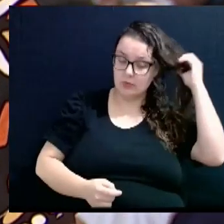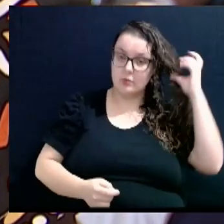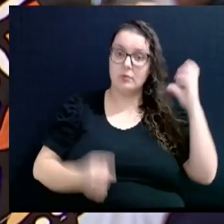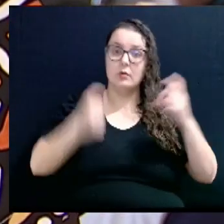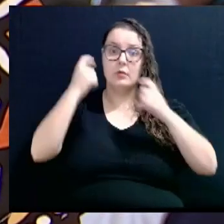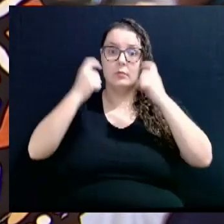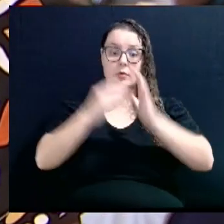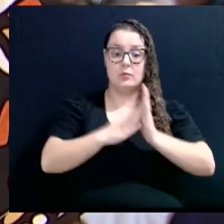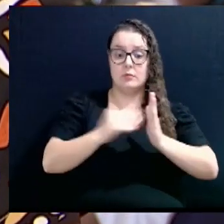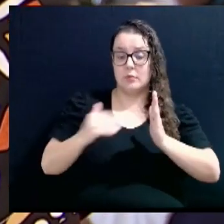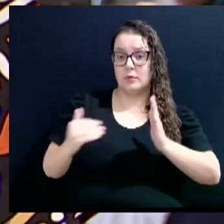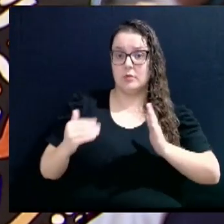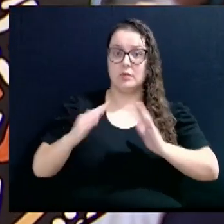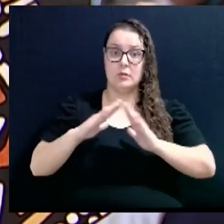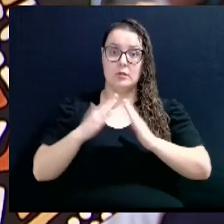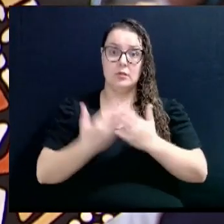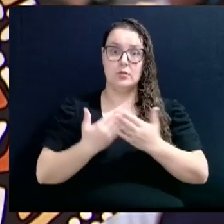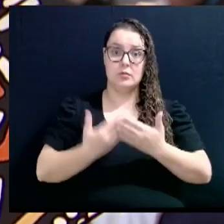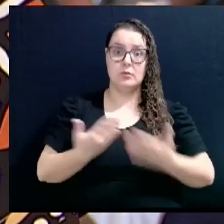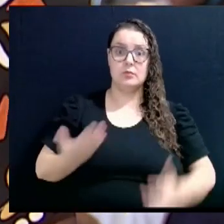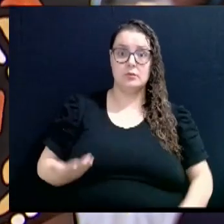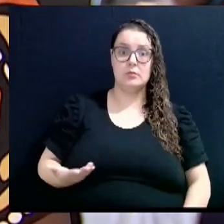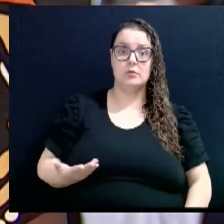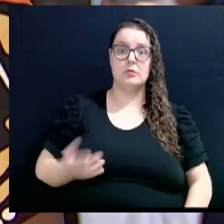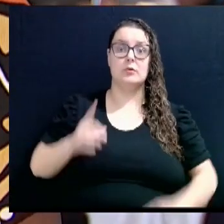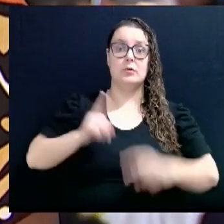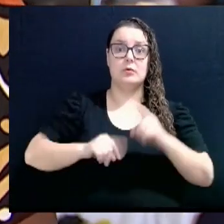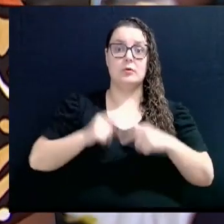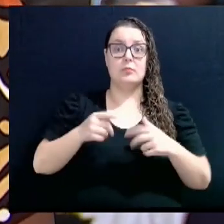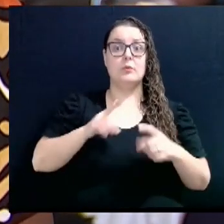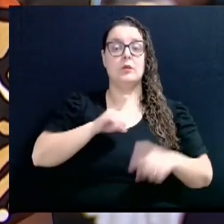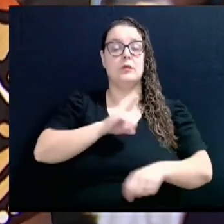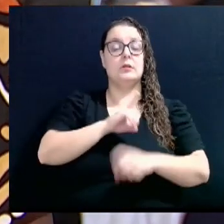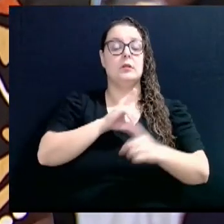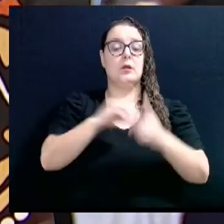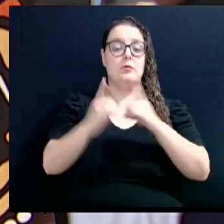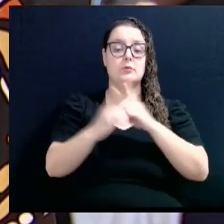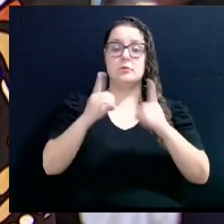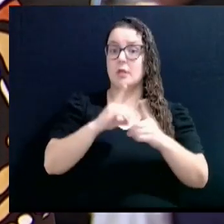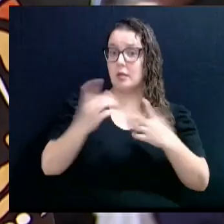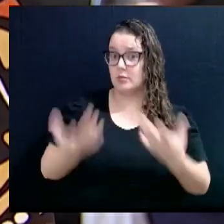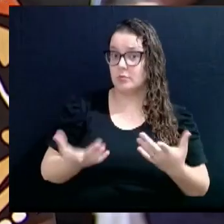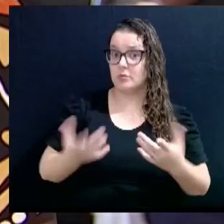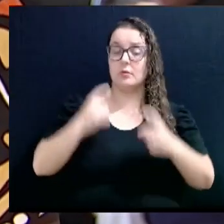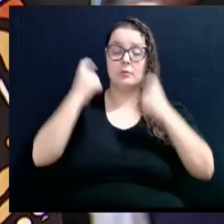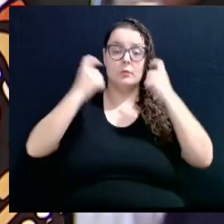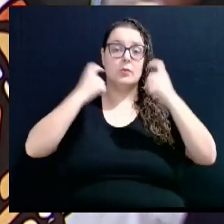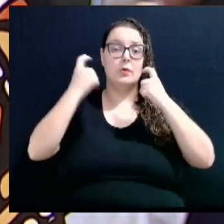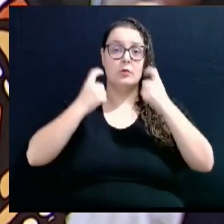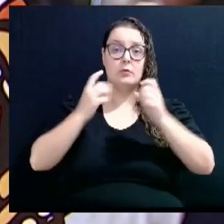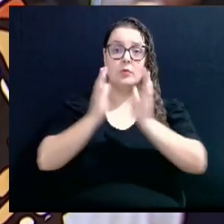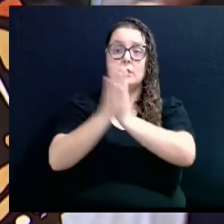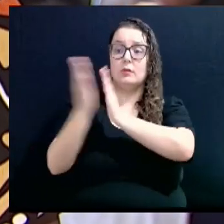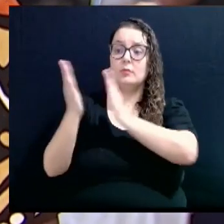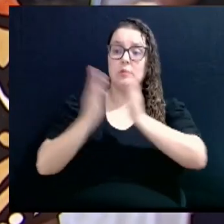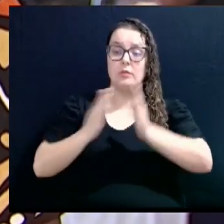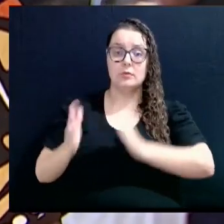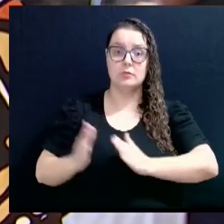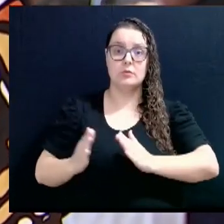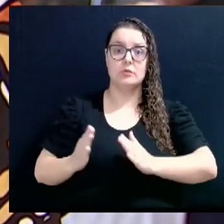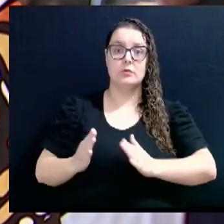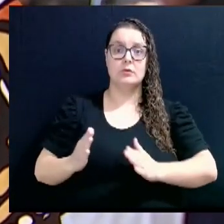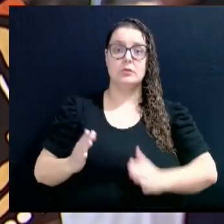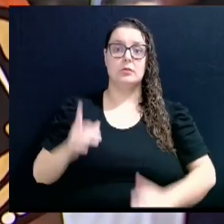escola, a preocupação com o material didático, a preocupação com a biblioteca, no sentido de que se tenha um acervo